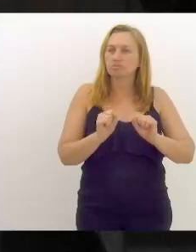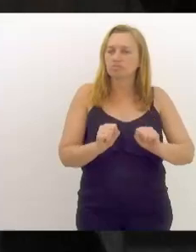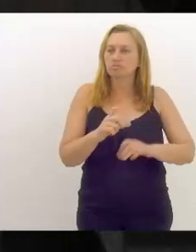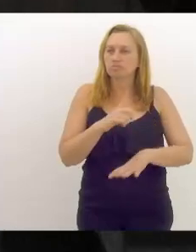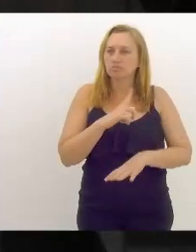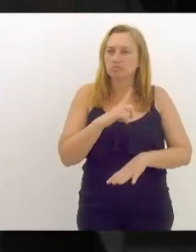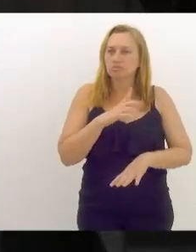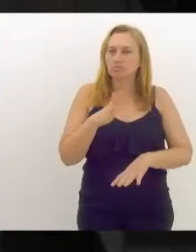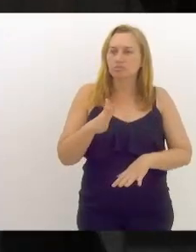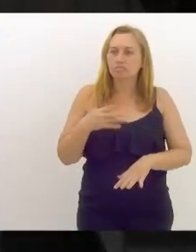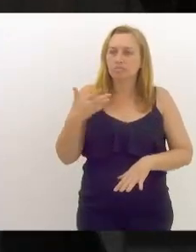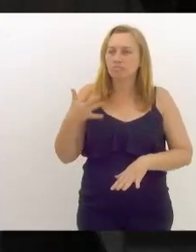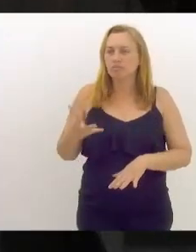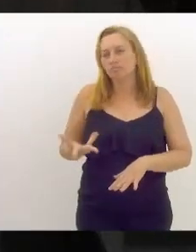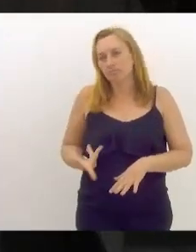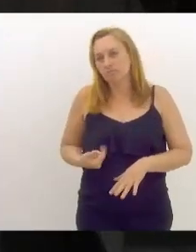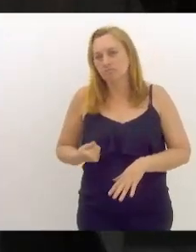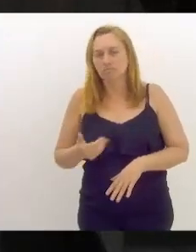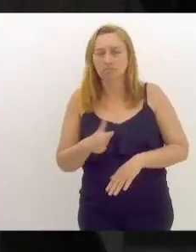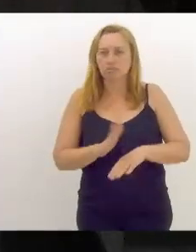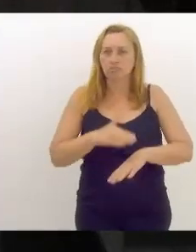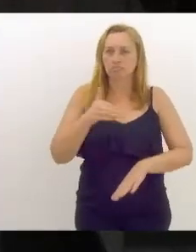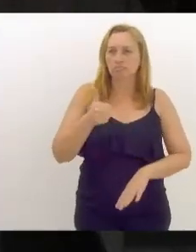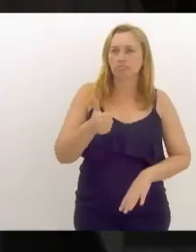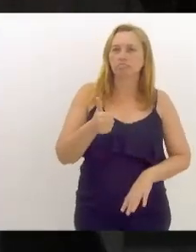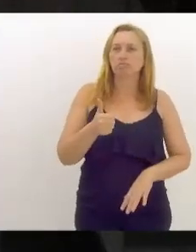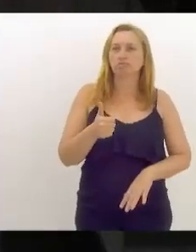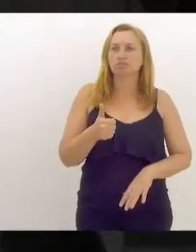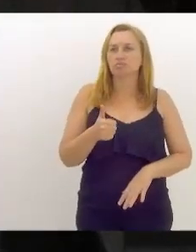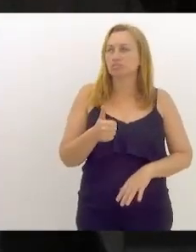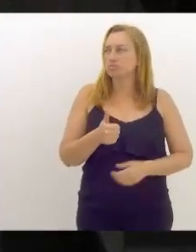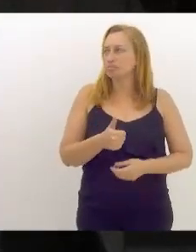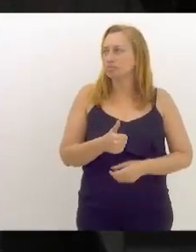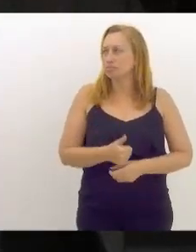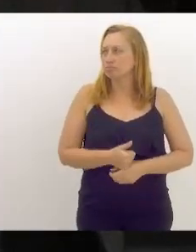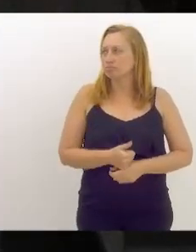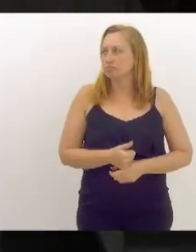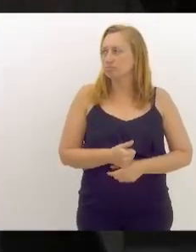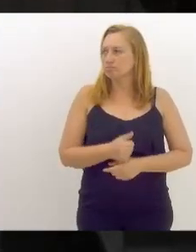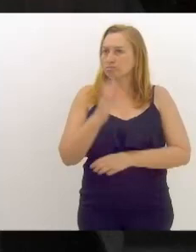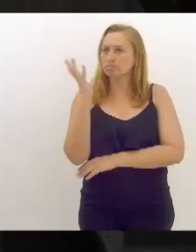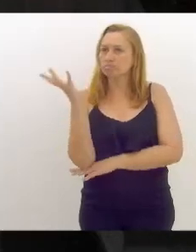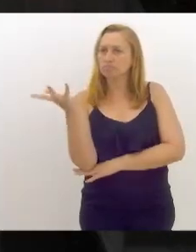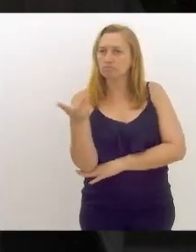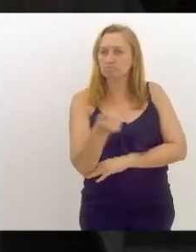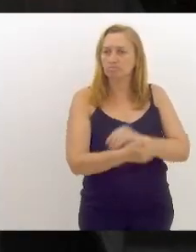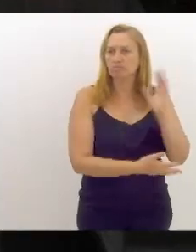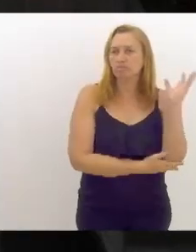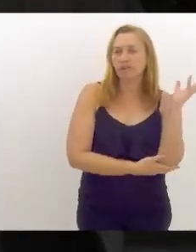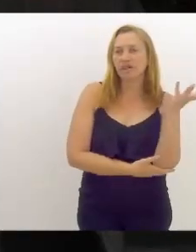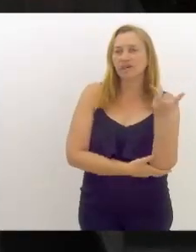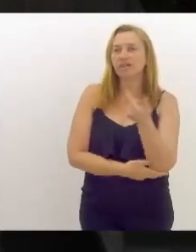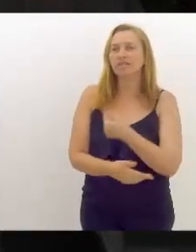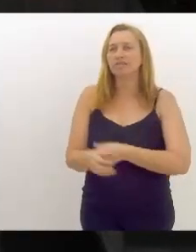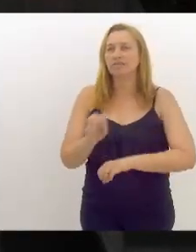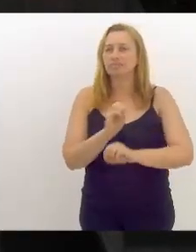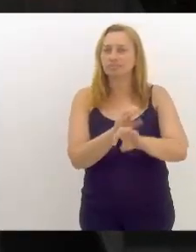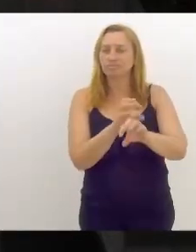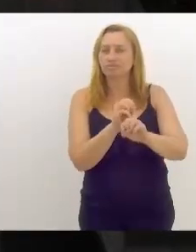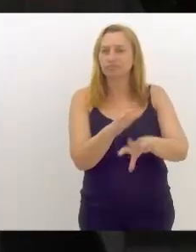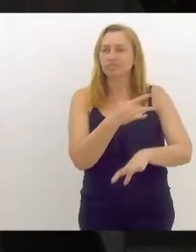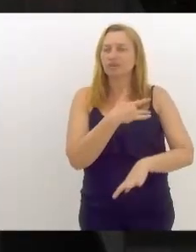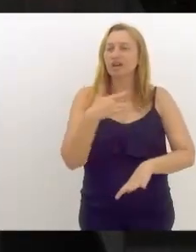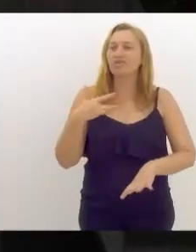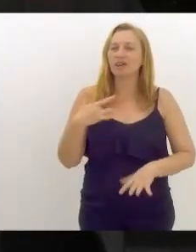melhores condições nos aspectos que tangem tanto o meio ambiente como saúde, educação e